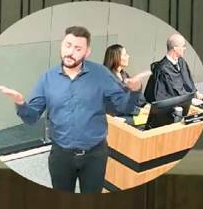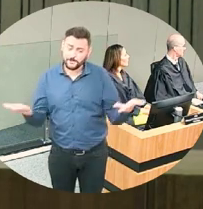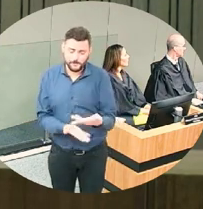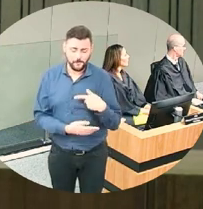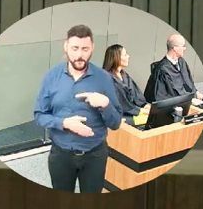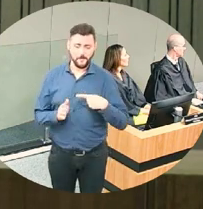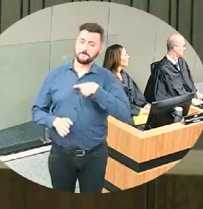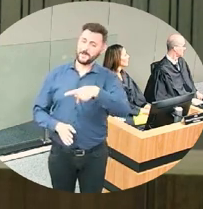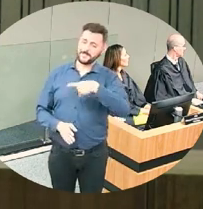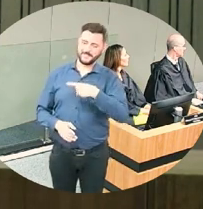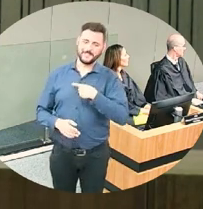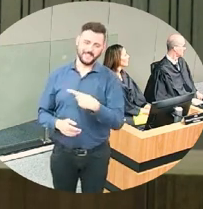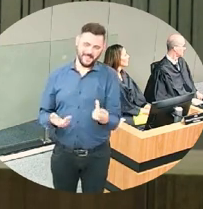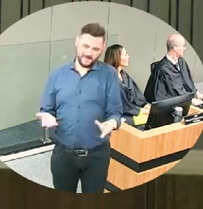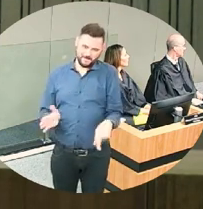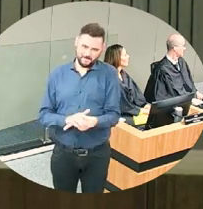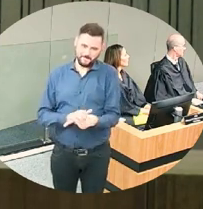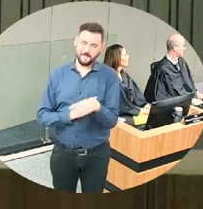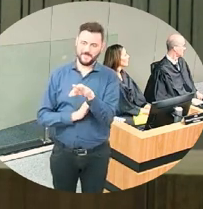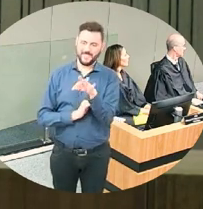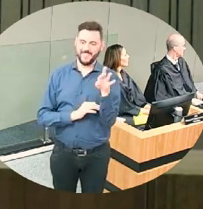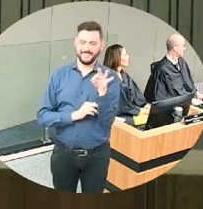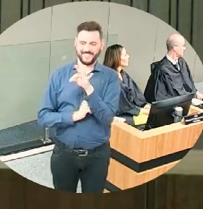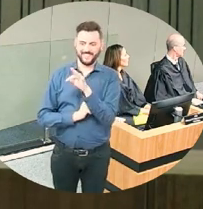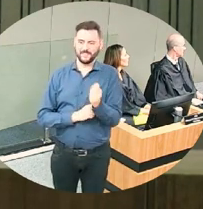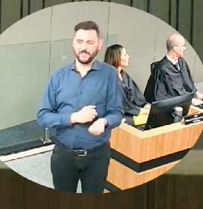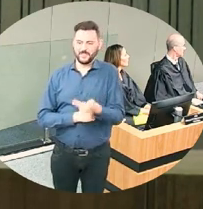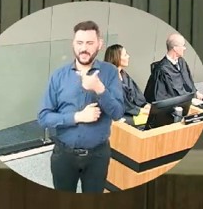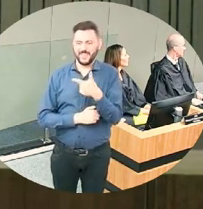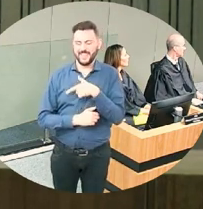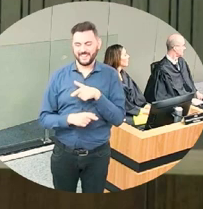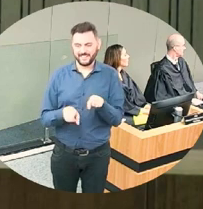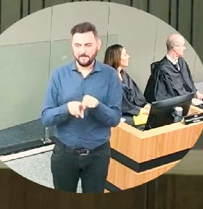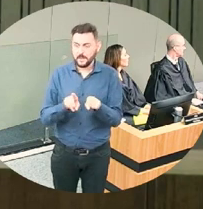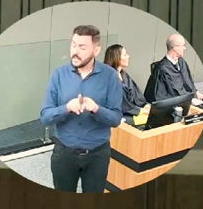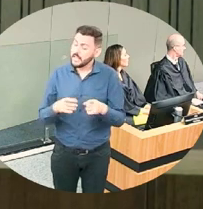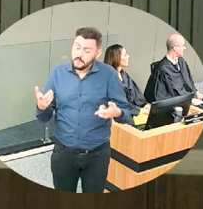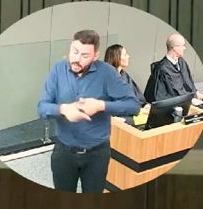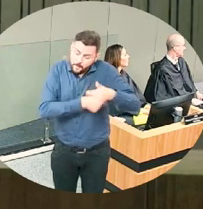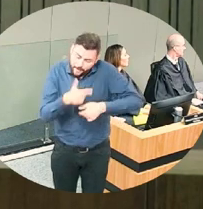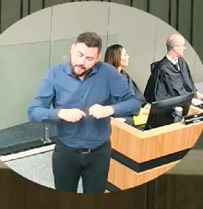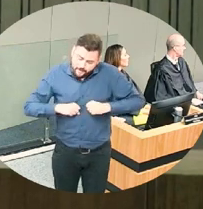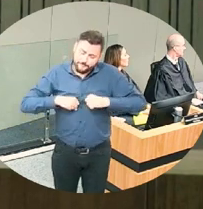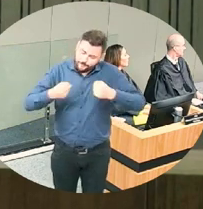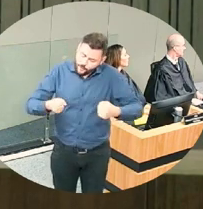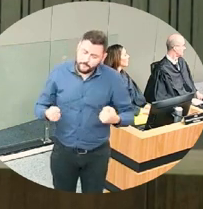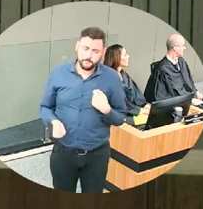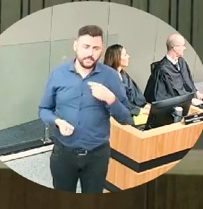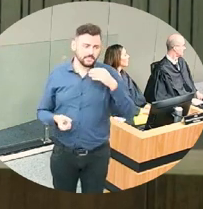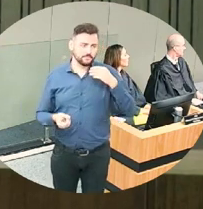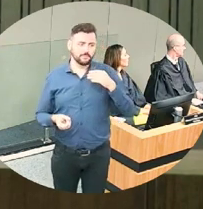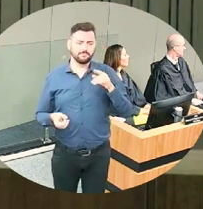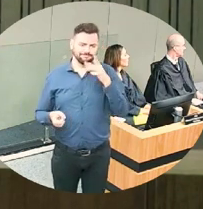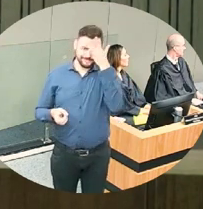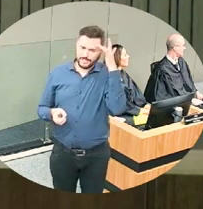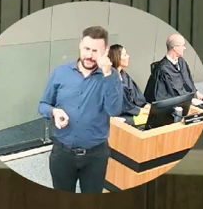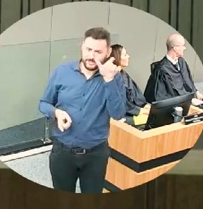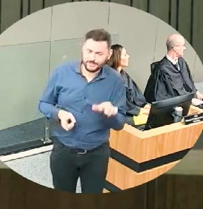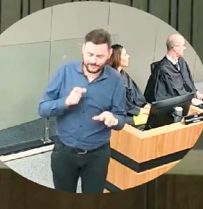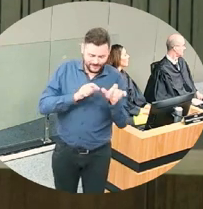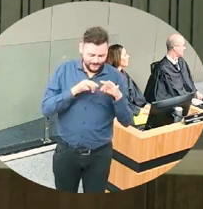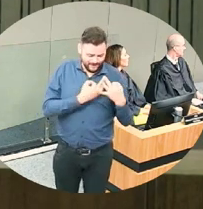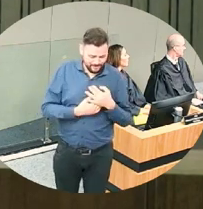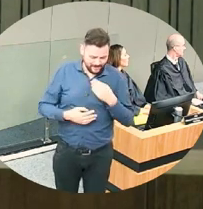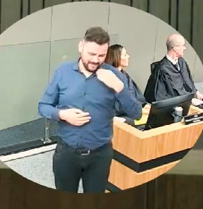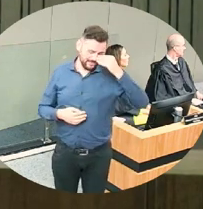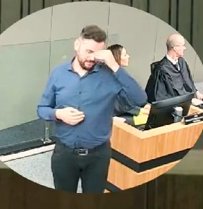que trabalharíamos de forma incessante para não decepcioná-los a melhora da prestação judicial há de ser